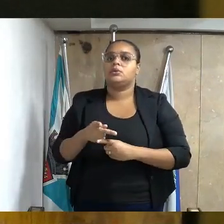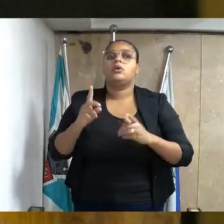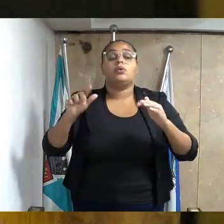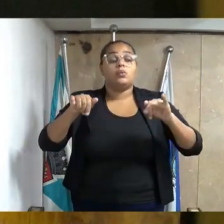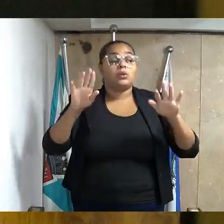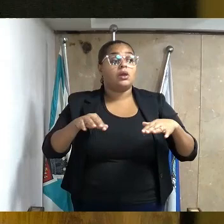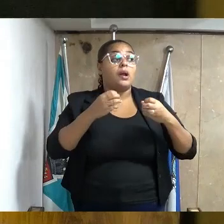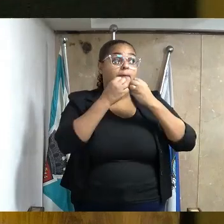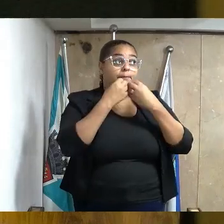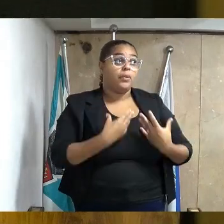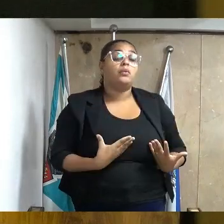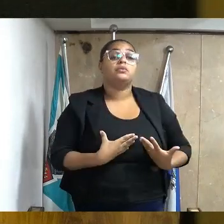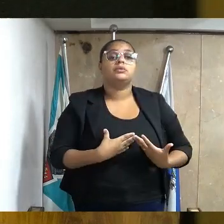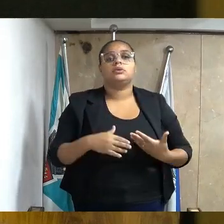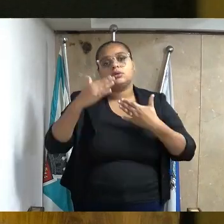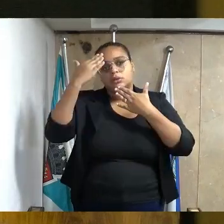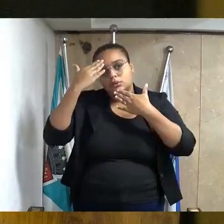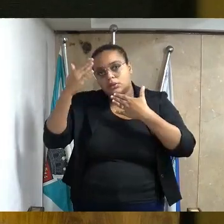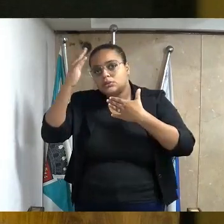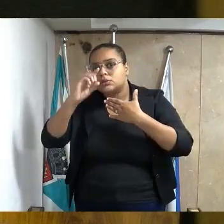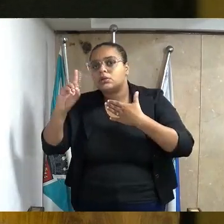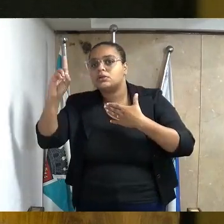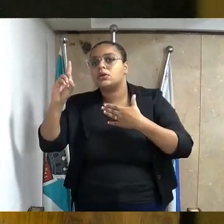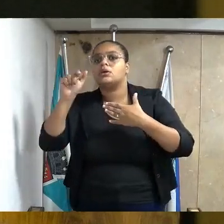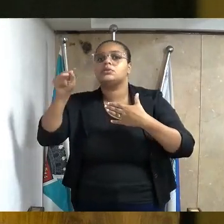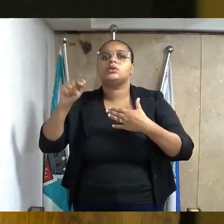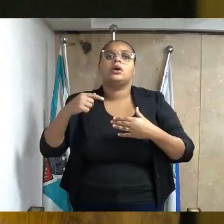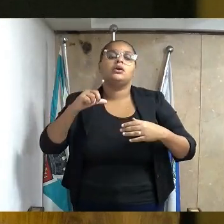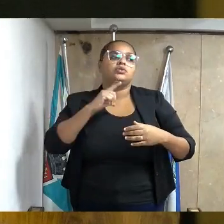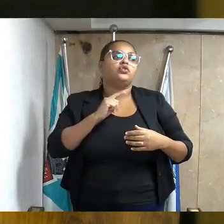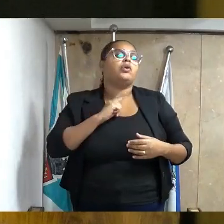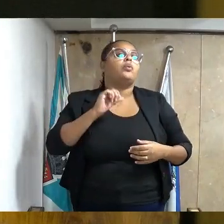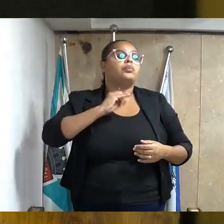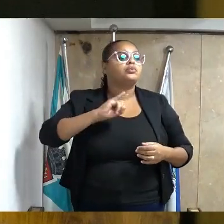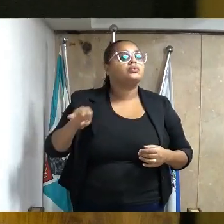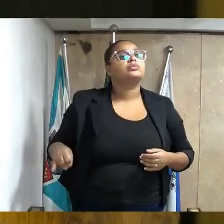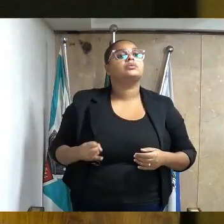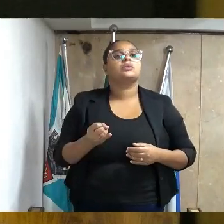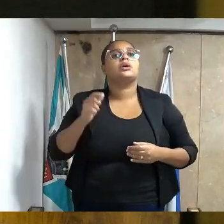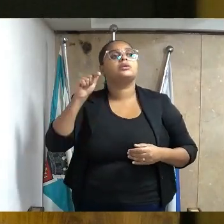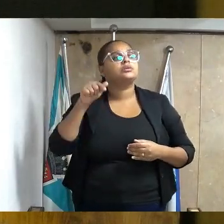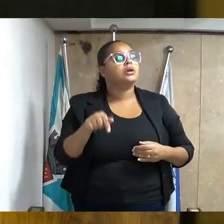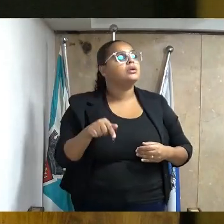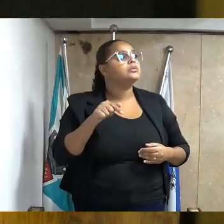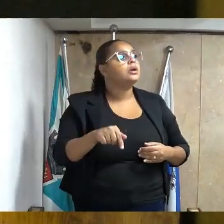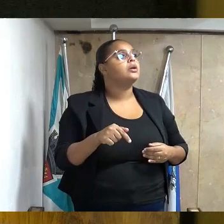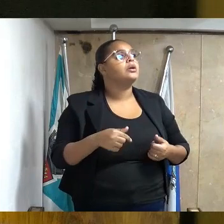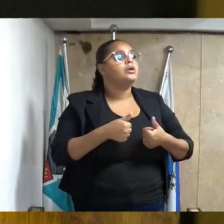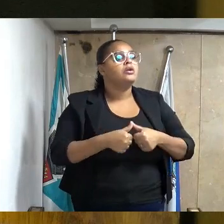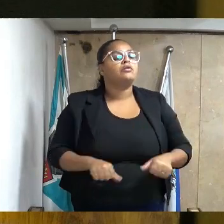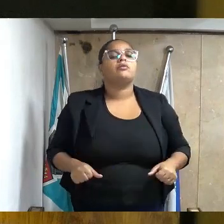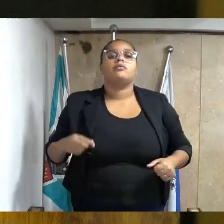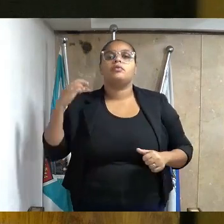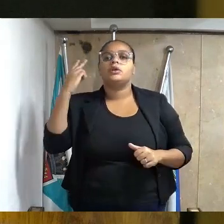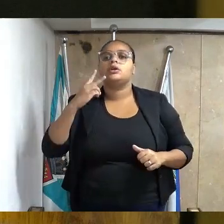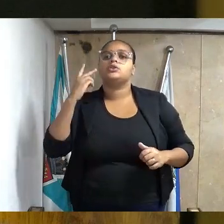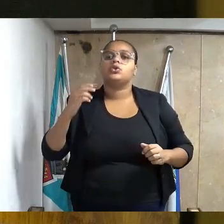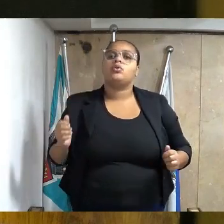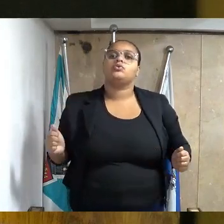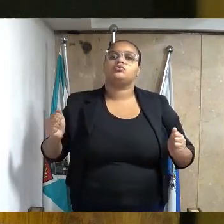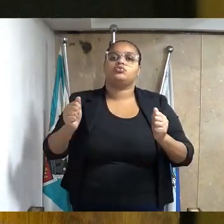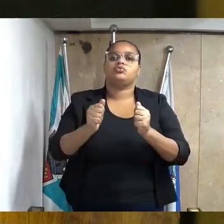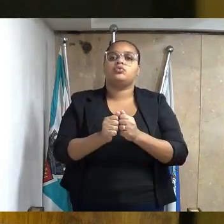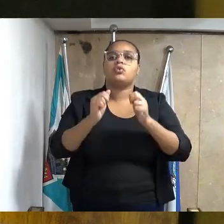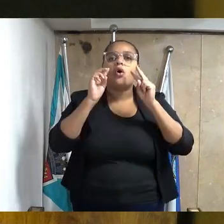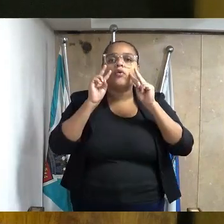é bom. E graças a Deus eu tive a oportunidade aqui nessa casa de estar sendo vereador junto contigo,